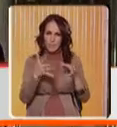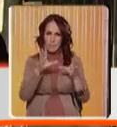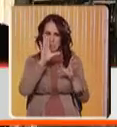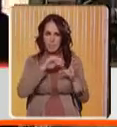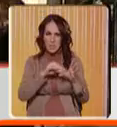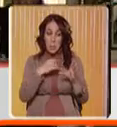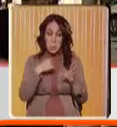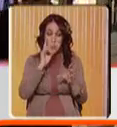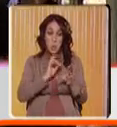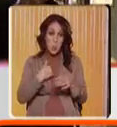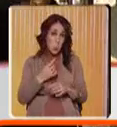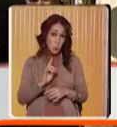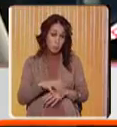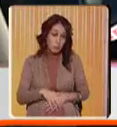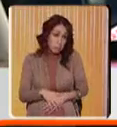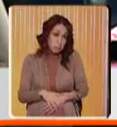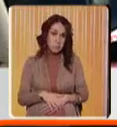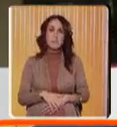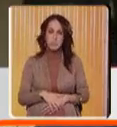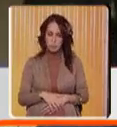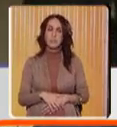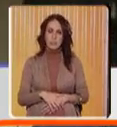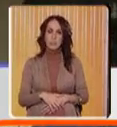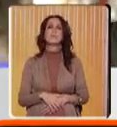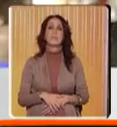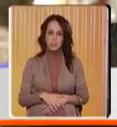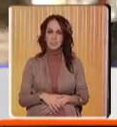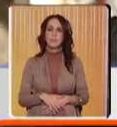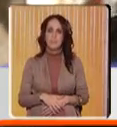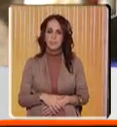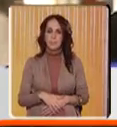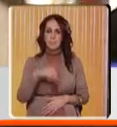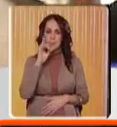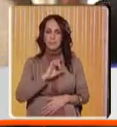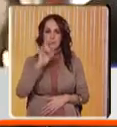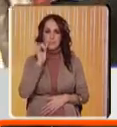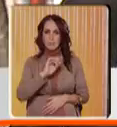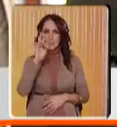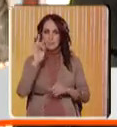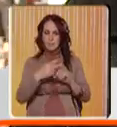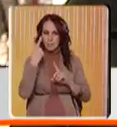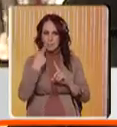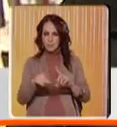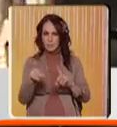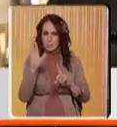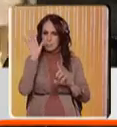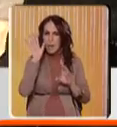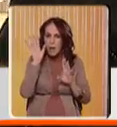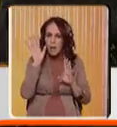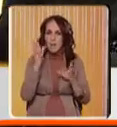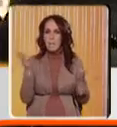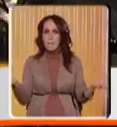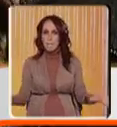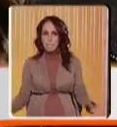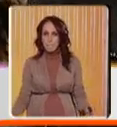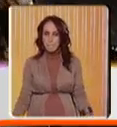Não sei, não sou mulher. Têm. É verdade. Homens e mulheres têm uma visão diferente. Ai, agora é que você